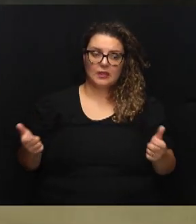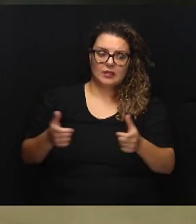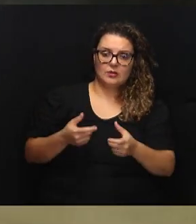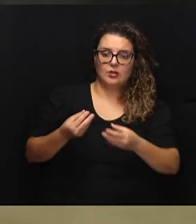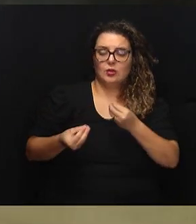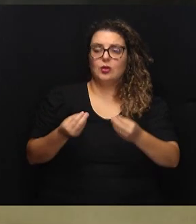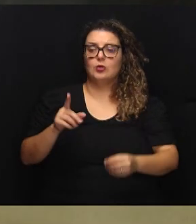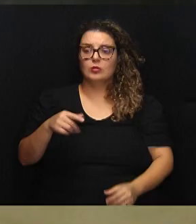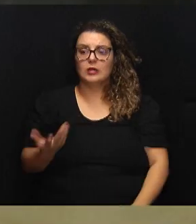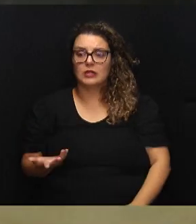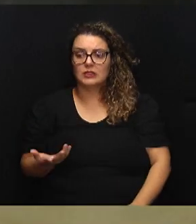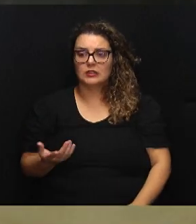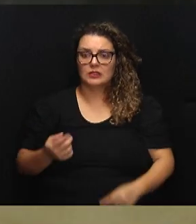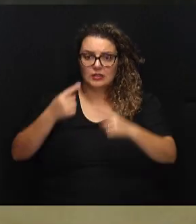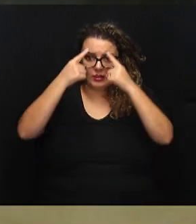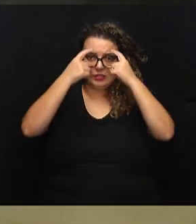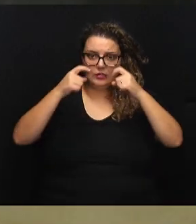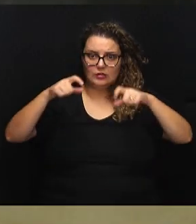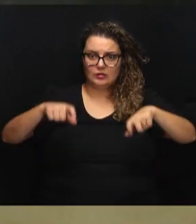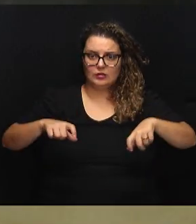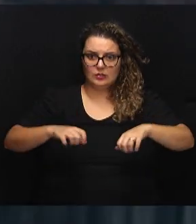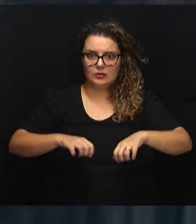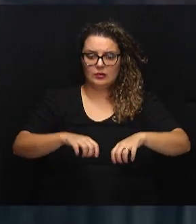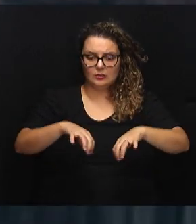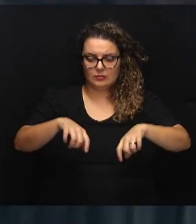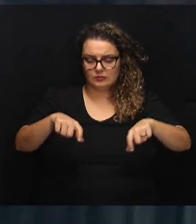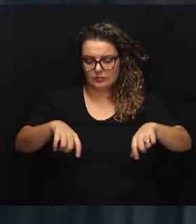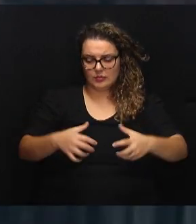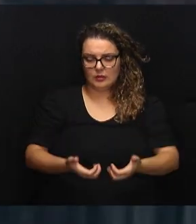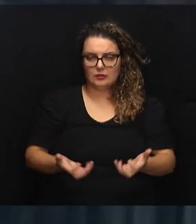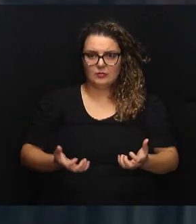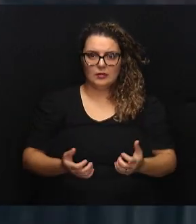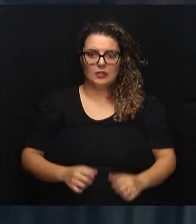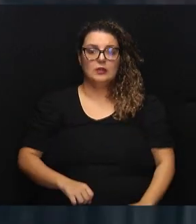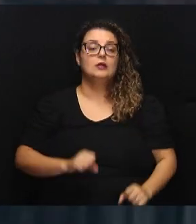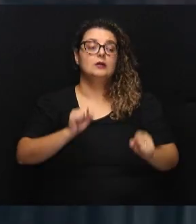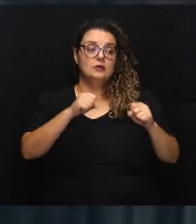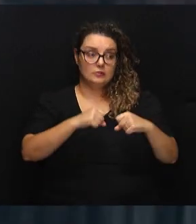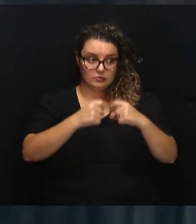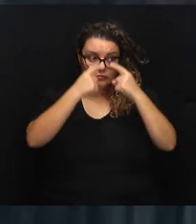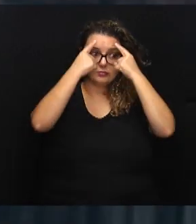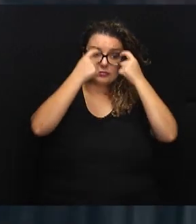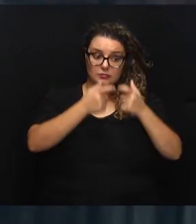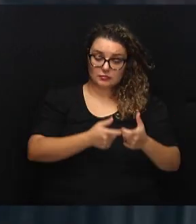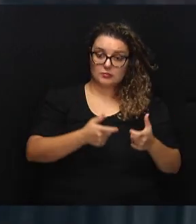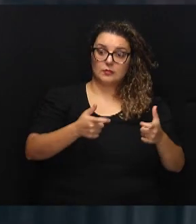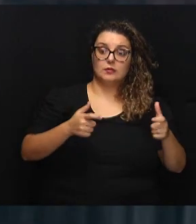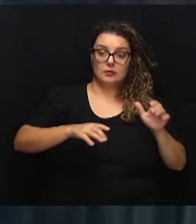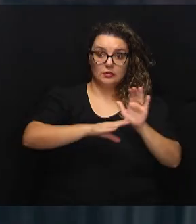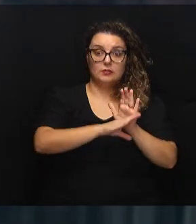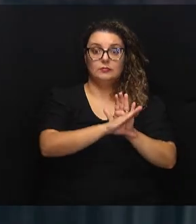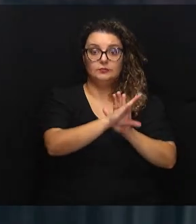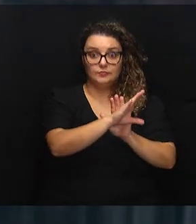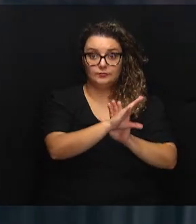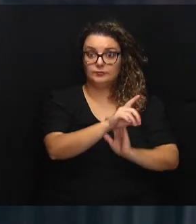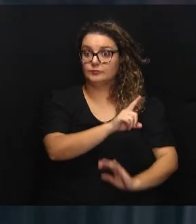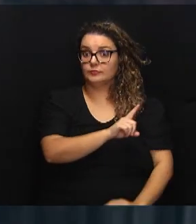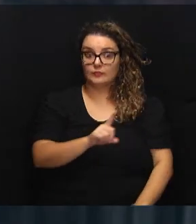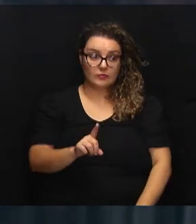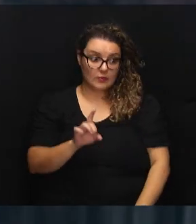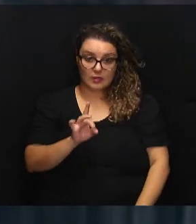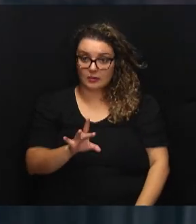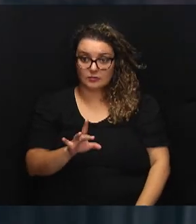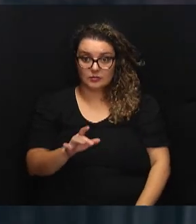que está essa questão de violência nos estádios, Pedro? É por conta, assim, da violência, a violência tem crescido bastante, não só perto